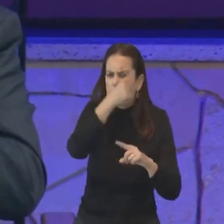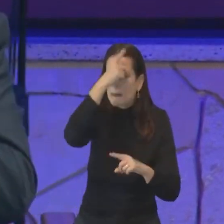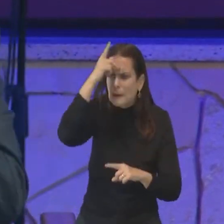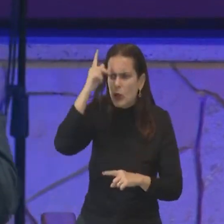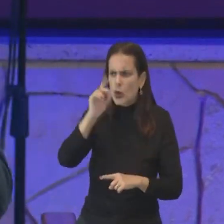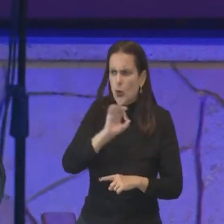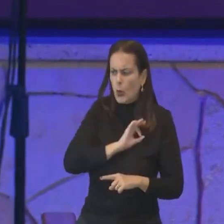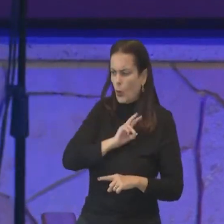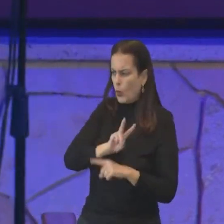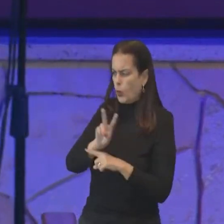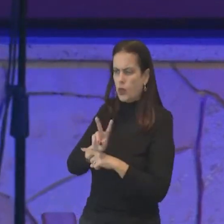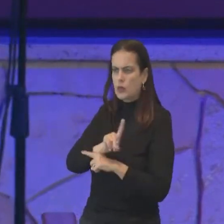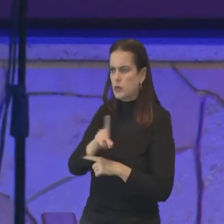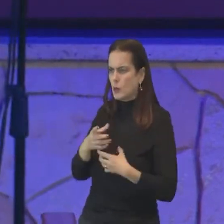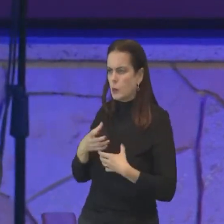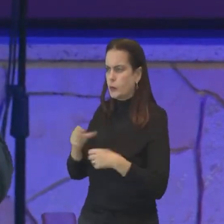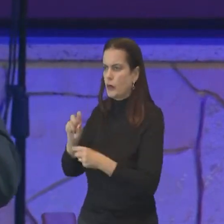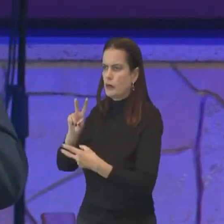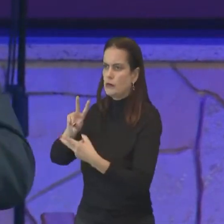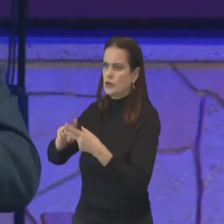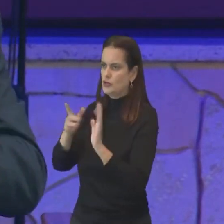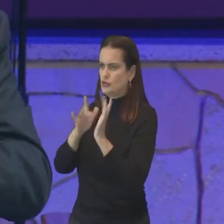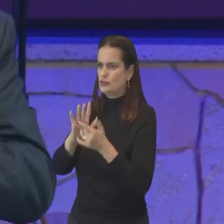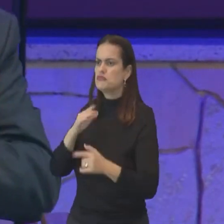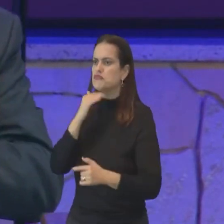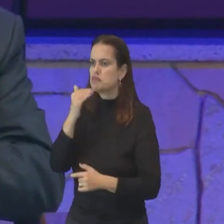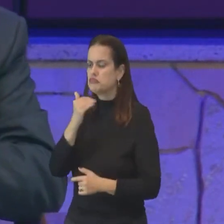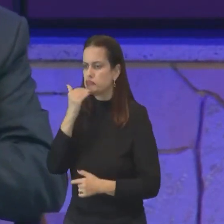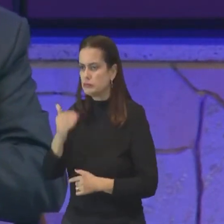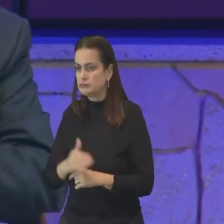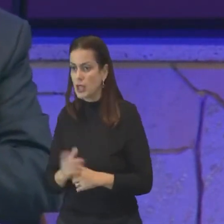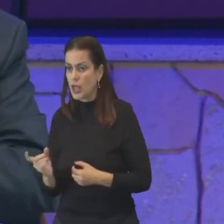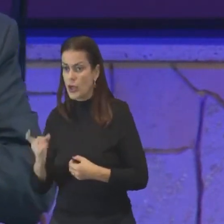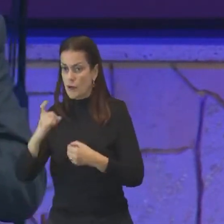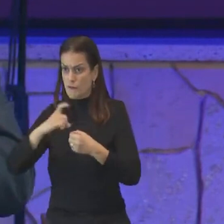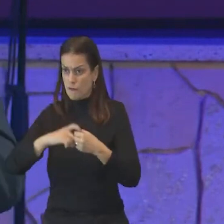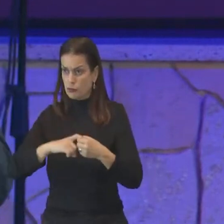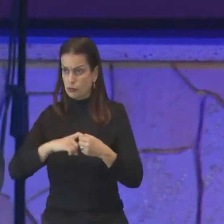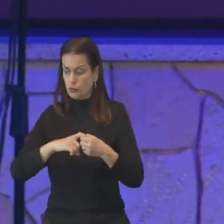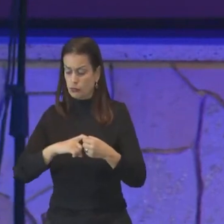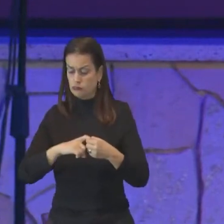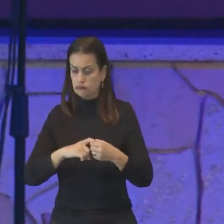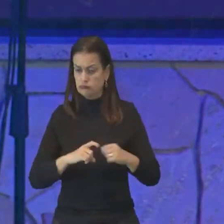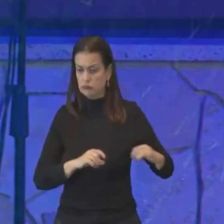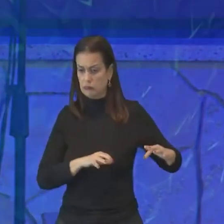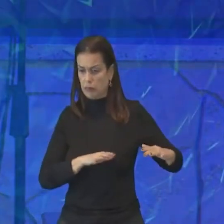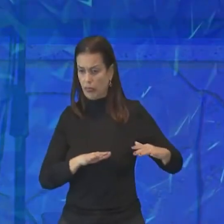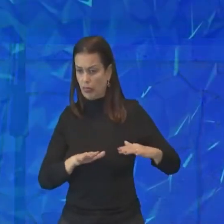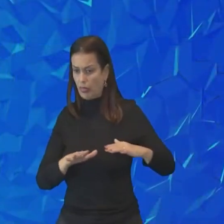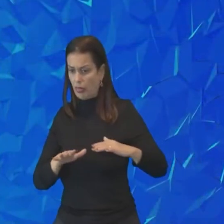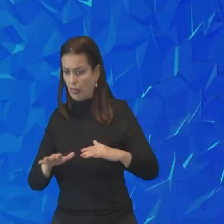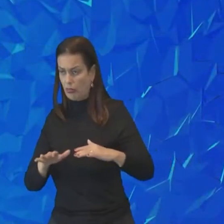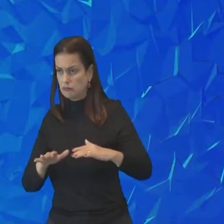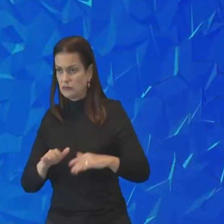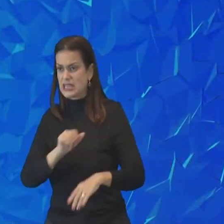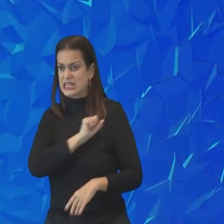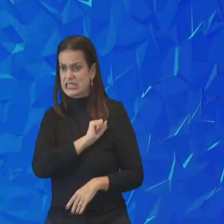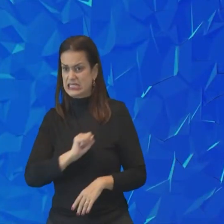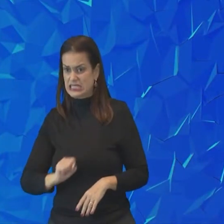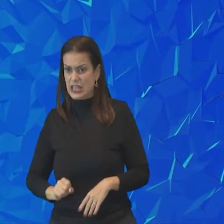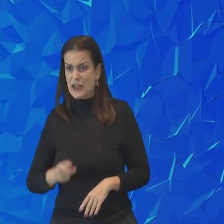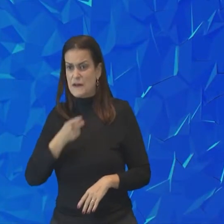conseguiram trazer a Jesus. Vejam aí. Voltaram, pois, os guardas à presença dos principais